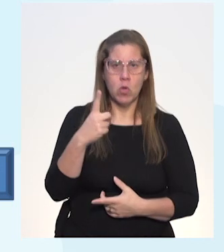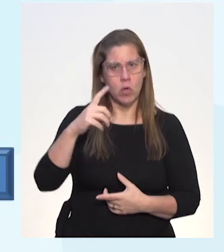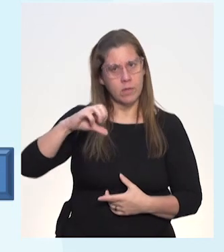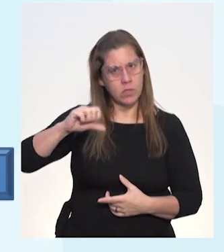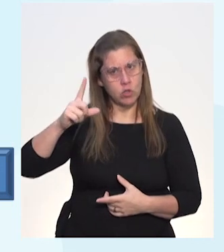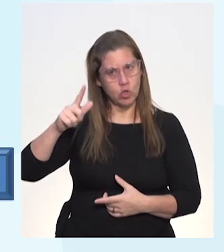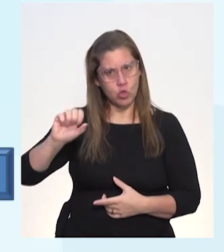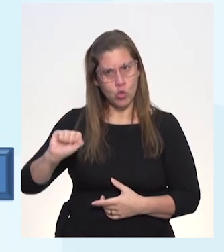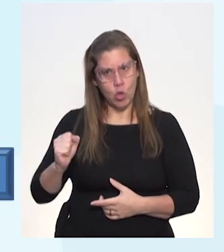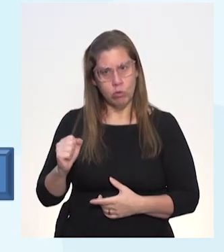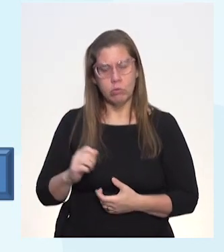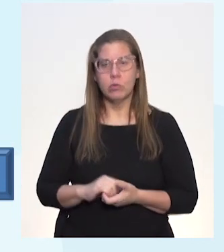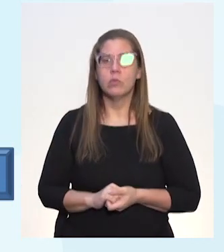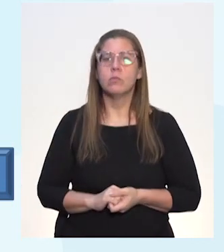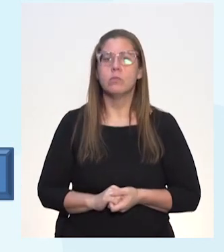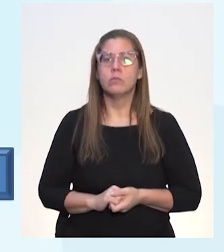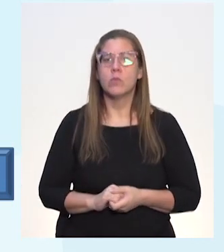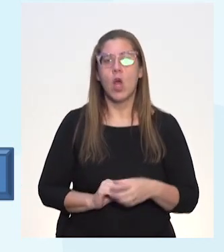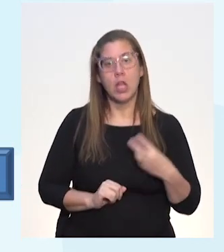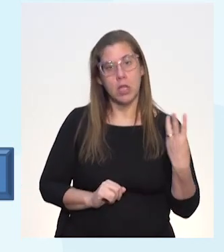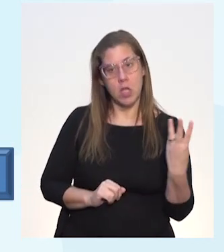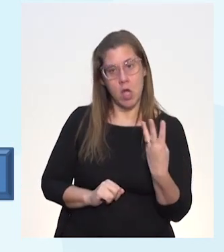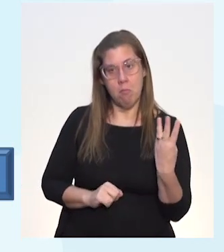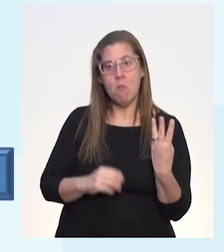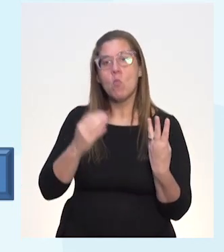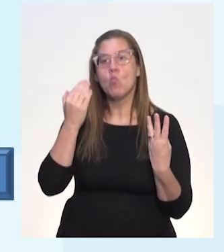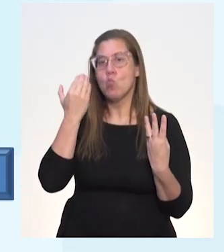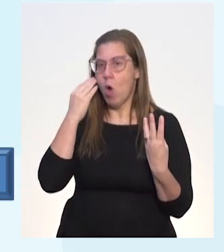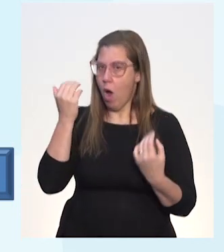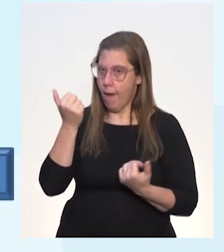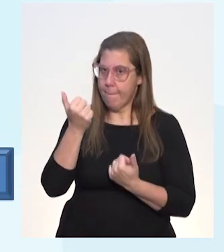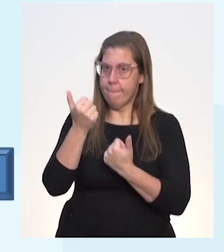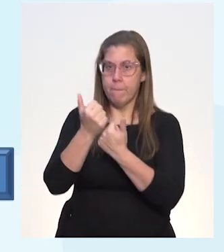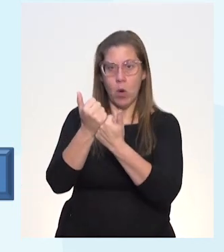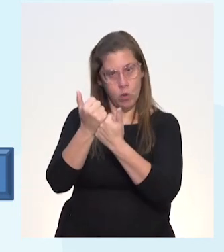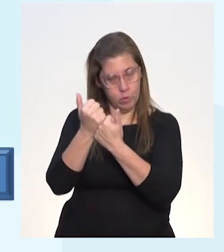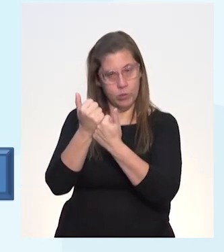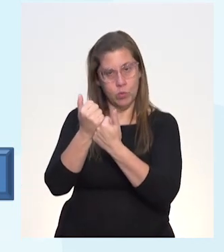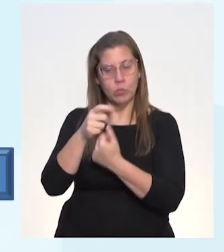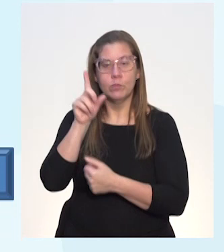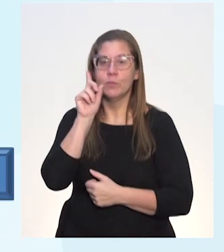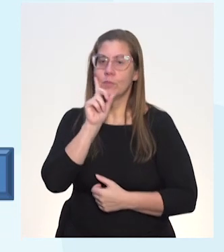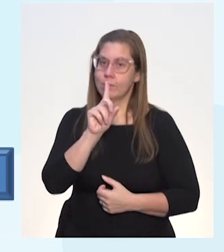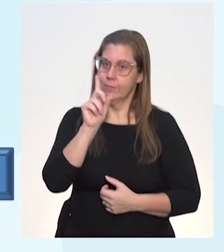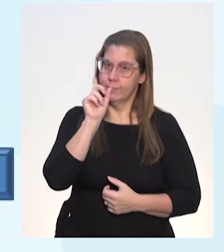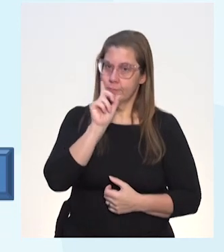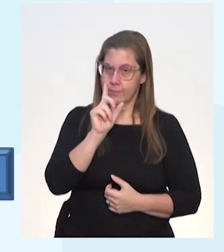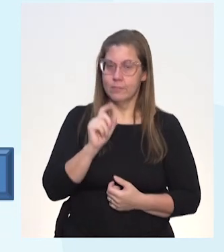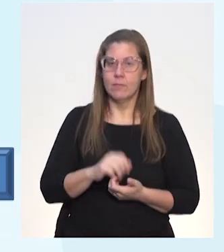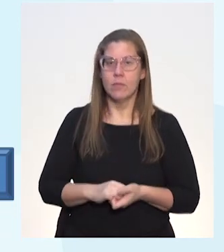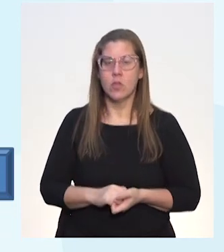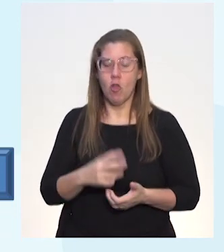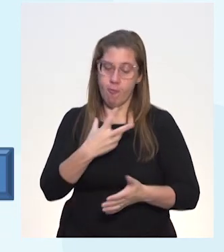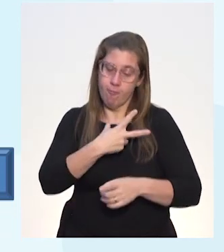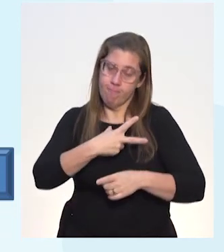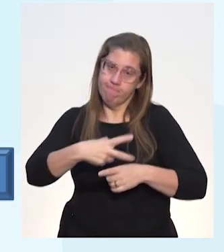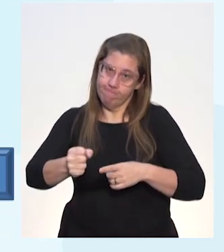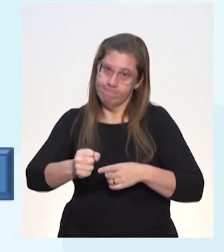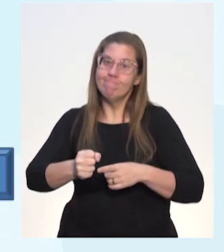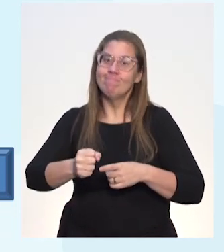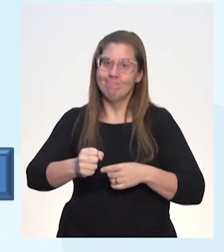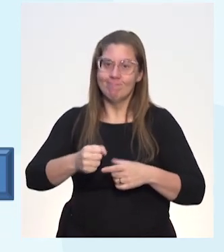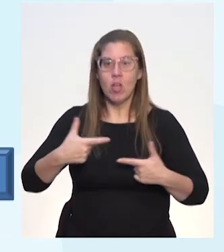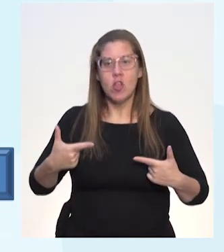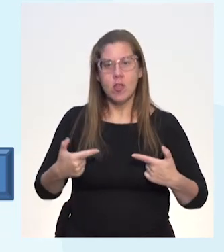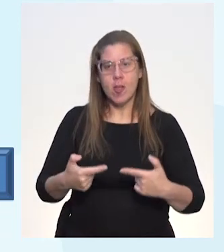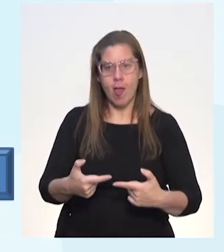1918, a Tríplice Entente, com o apoio principalmente dos Estados Unidos, vencem a guerra e acontece um